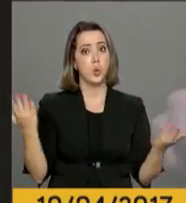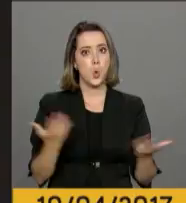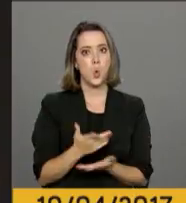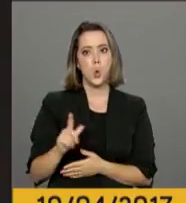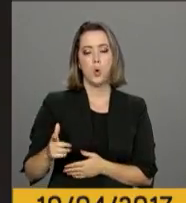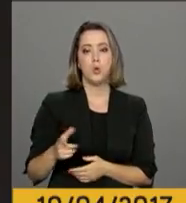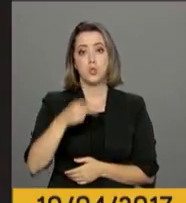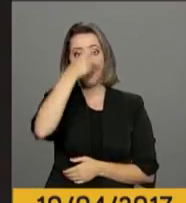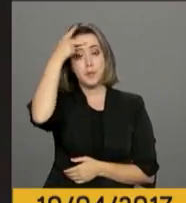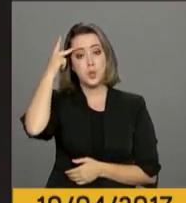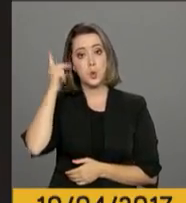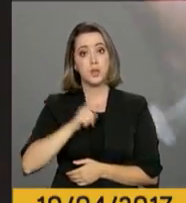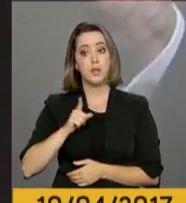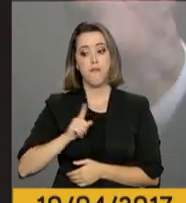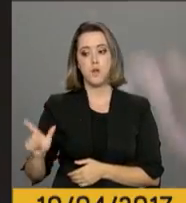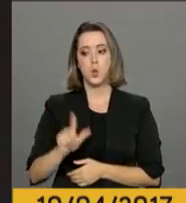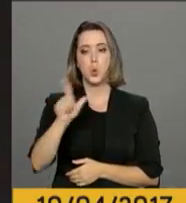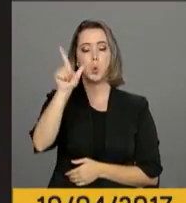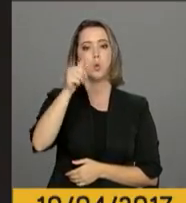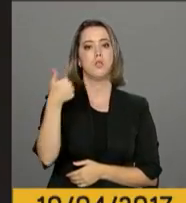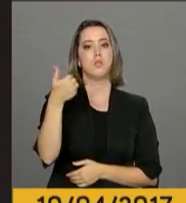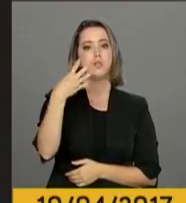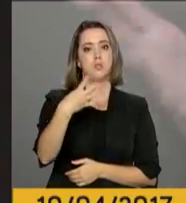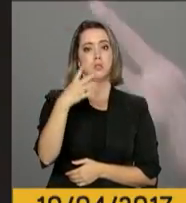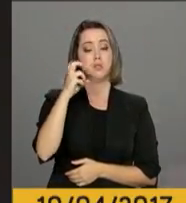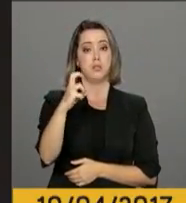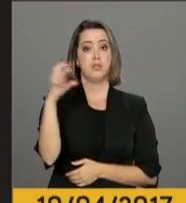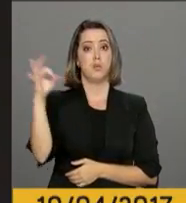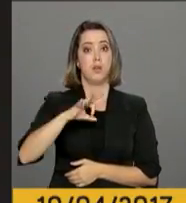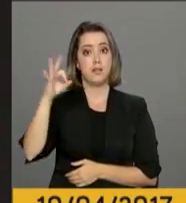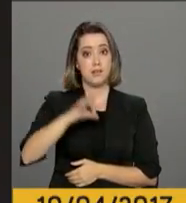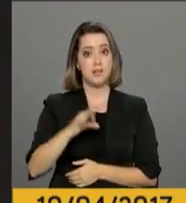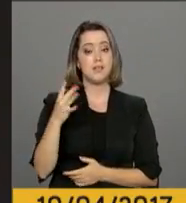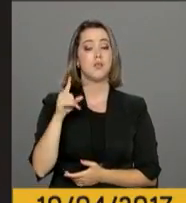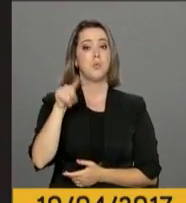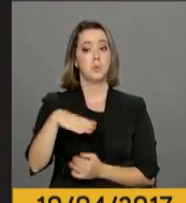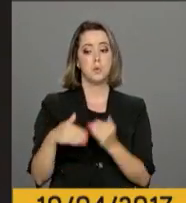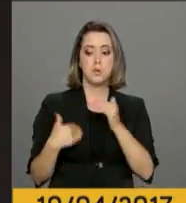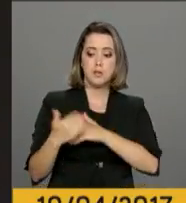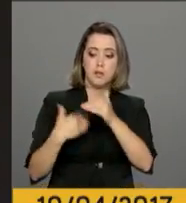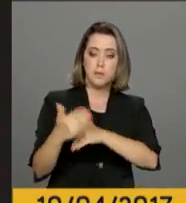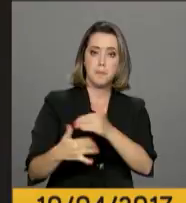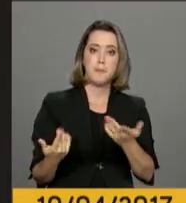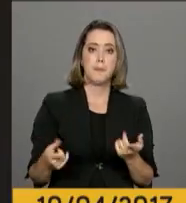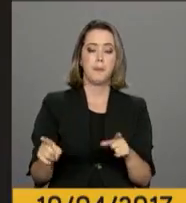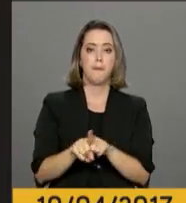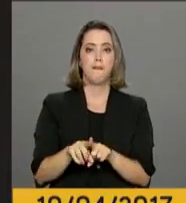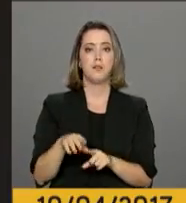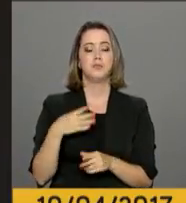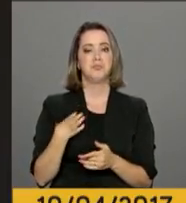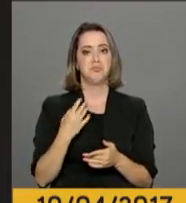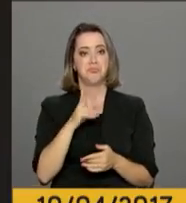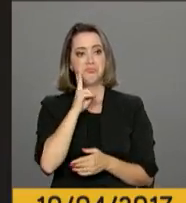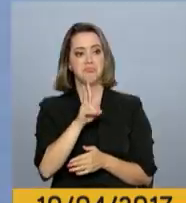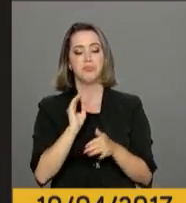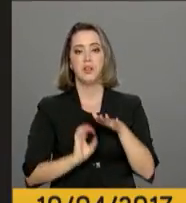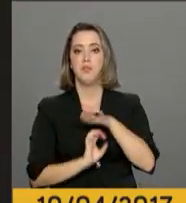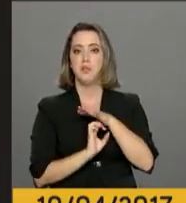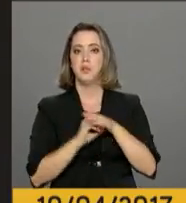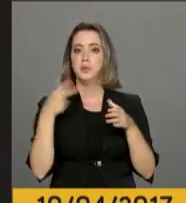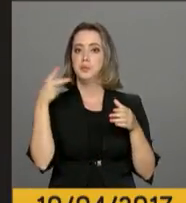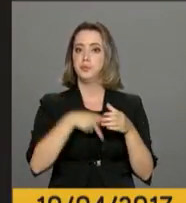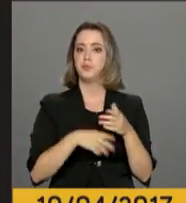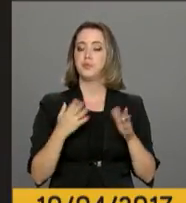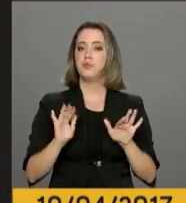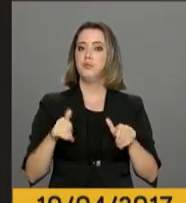mercado de 145%, que foi a progressão do mercado em relação à Petrobras.